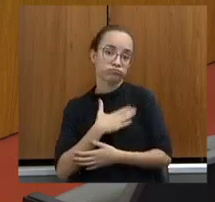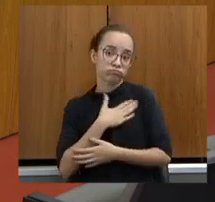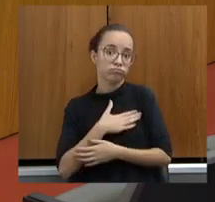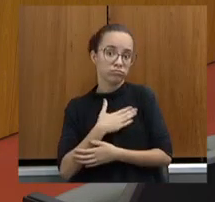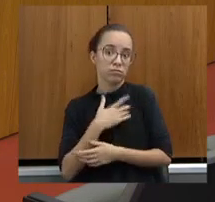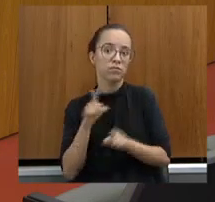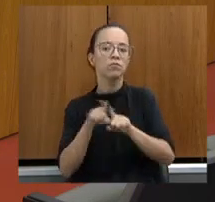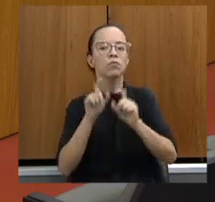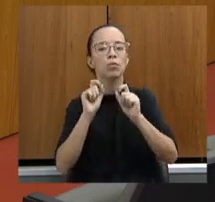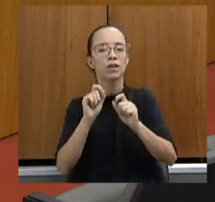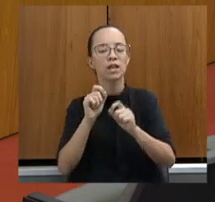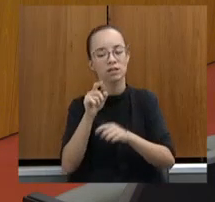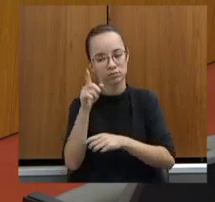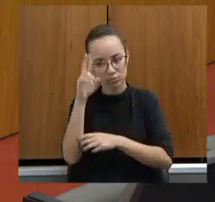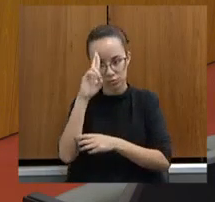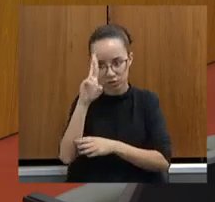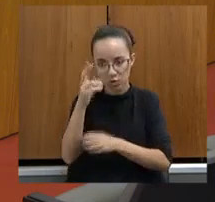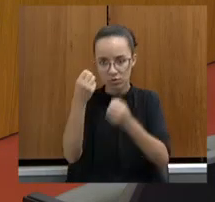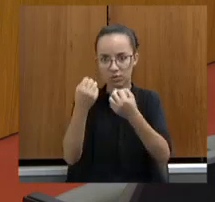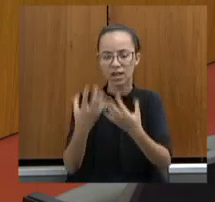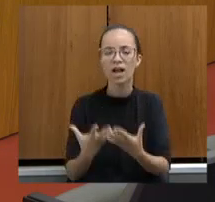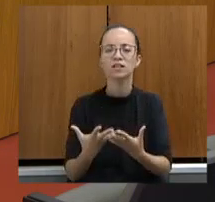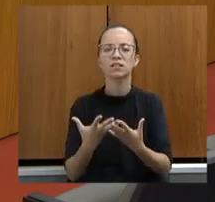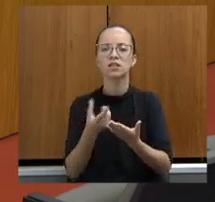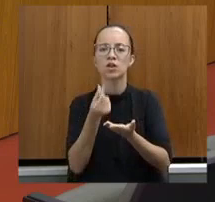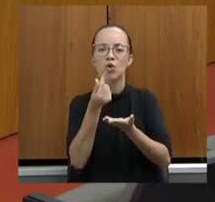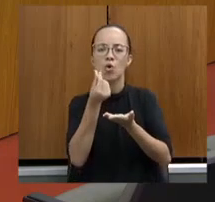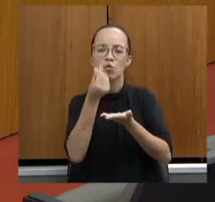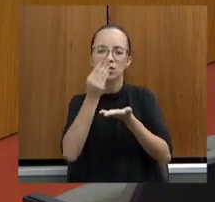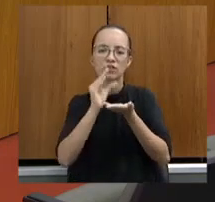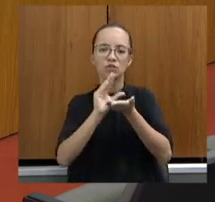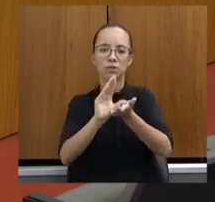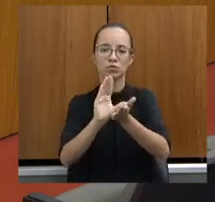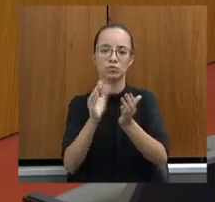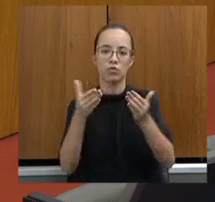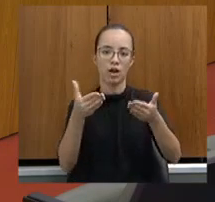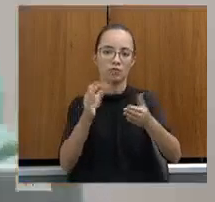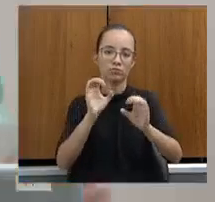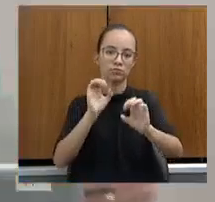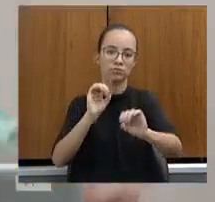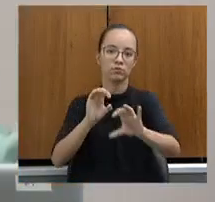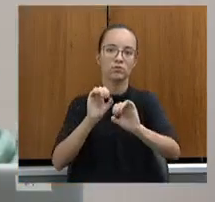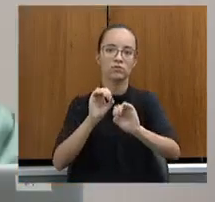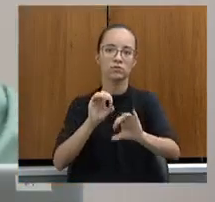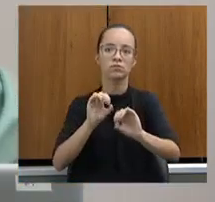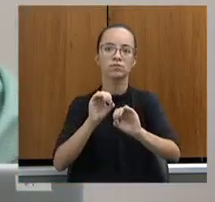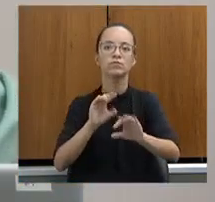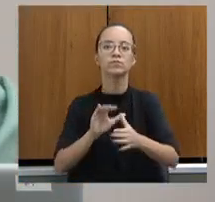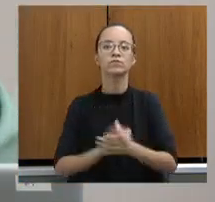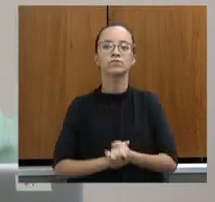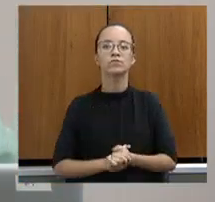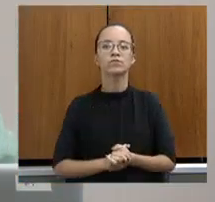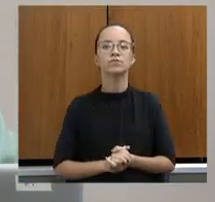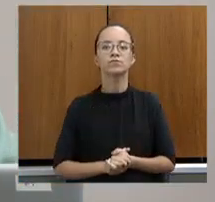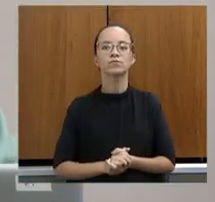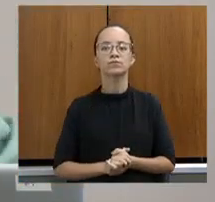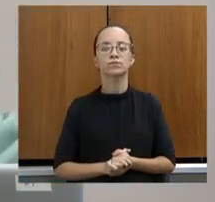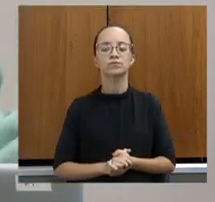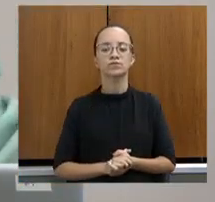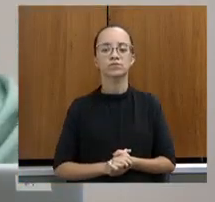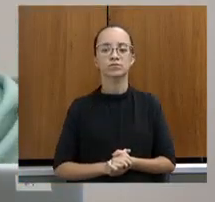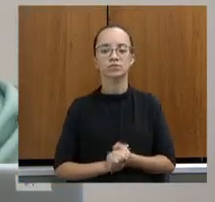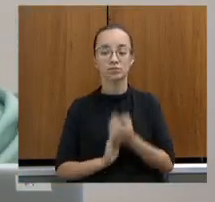destacado pelo senhor os investimentos na educação com a SEPLAG